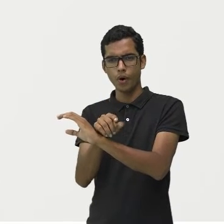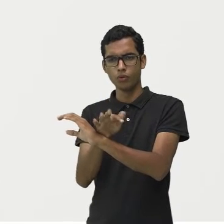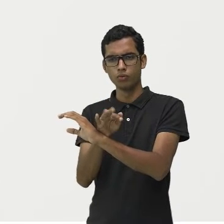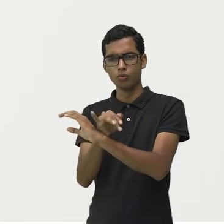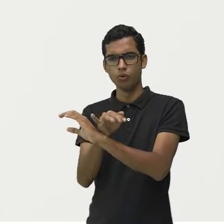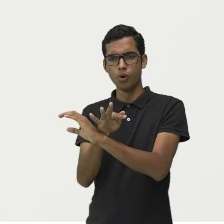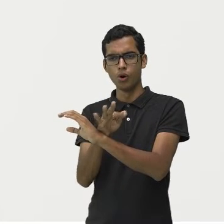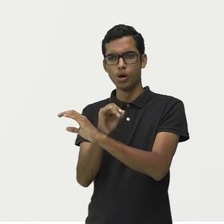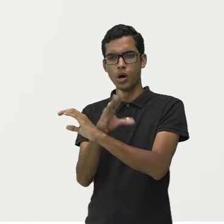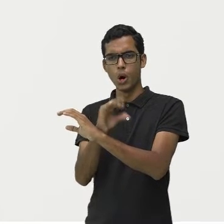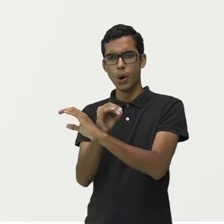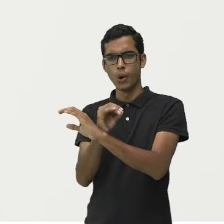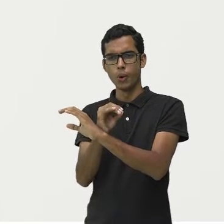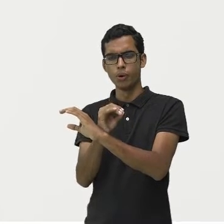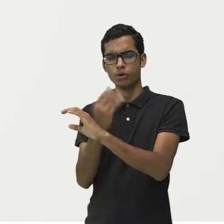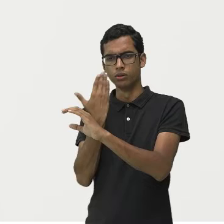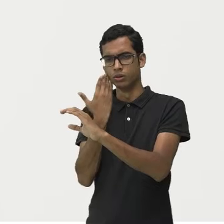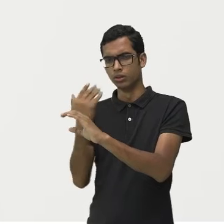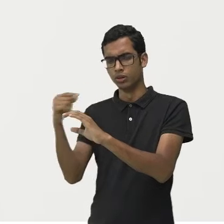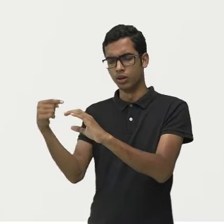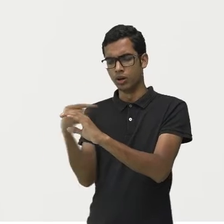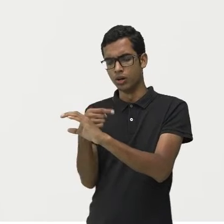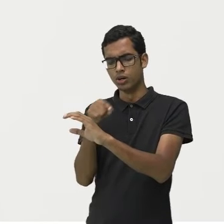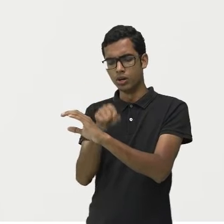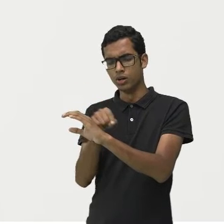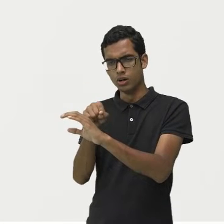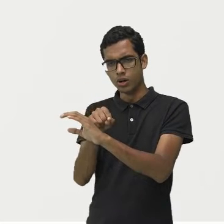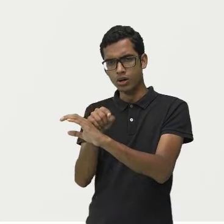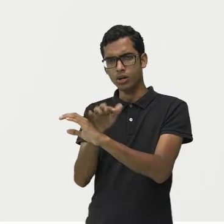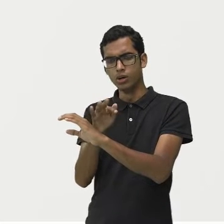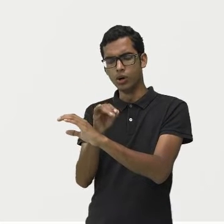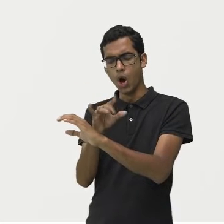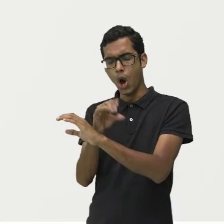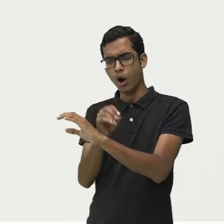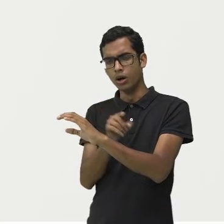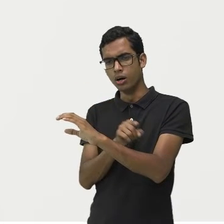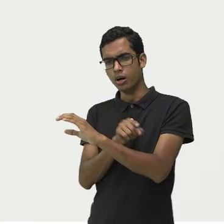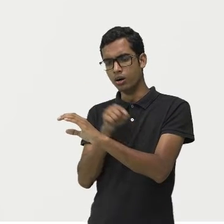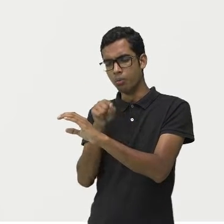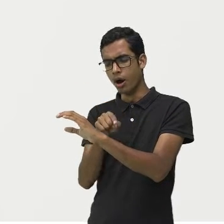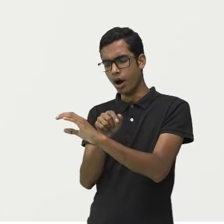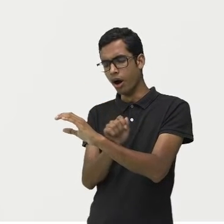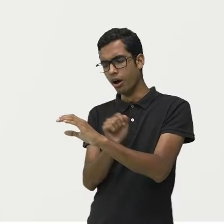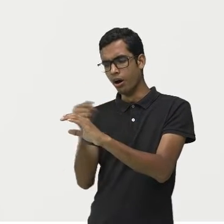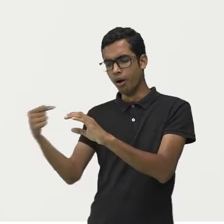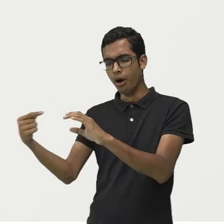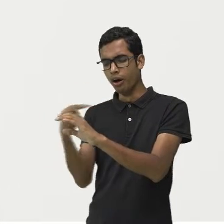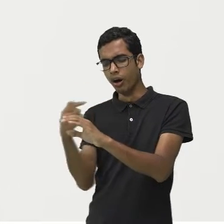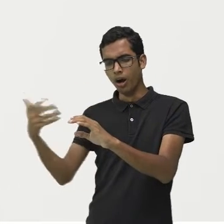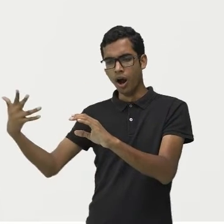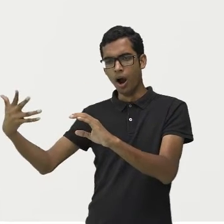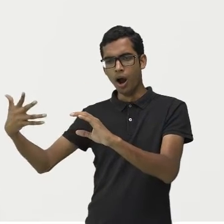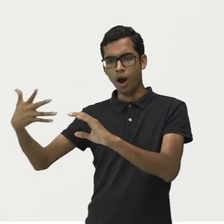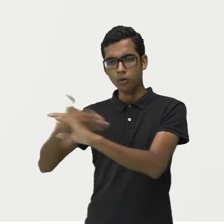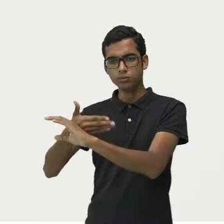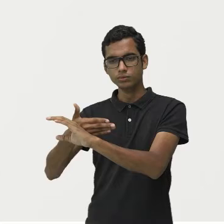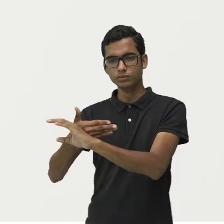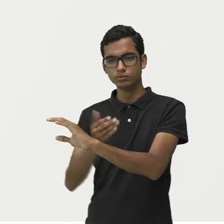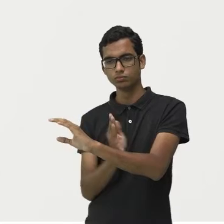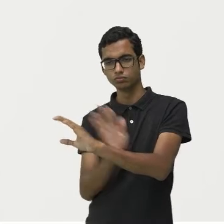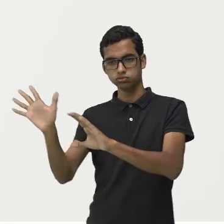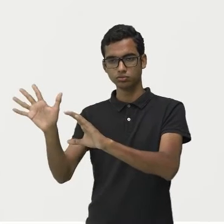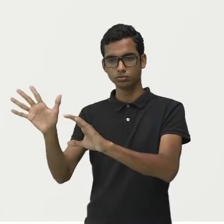Esse único ponto de convergência é o que a gente chama de foco, certo? Então, o foco de um espelho